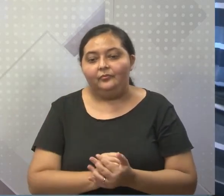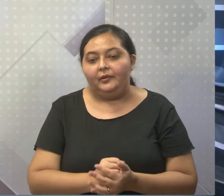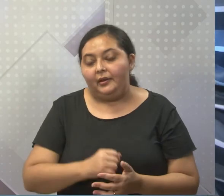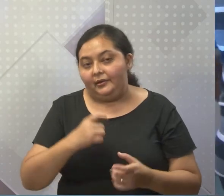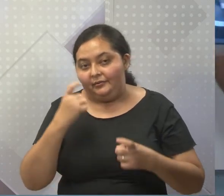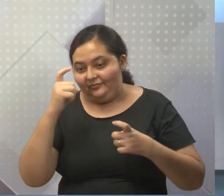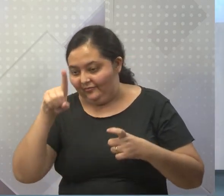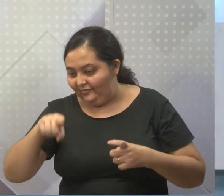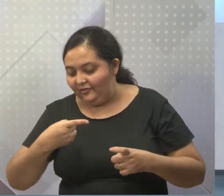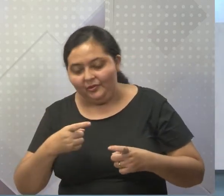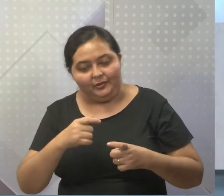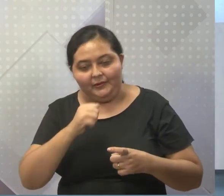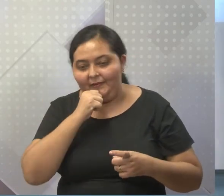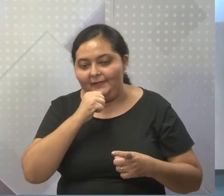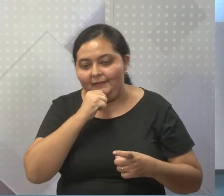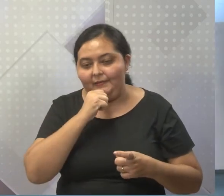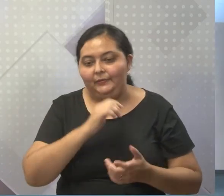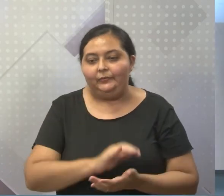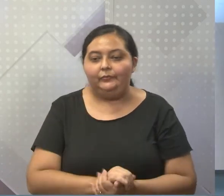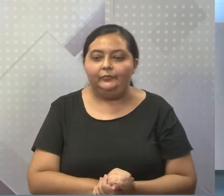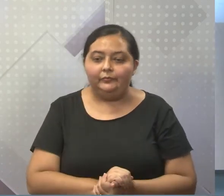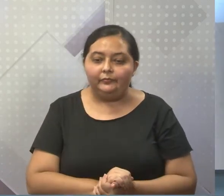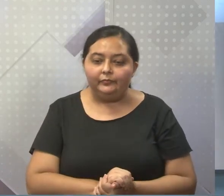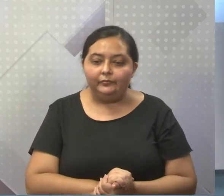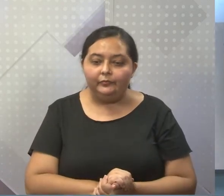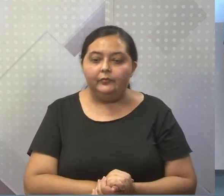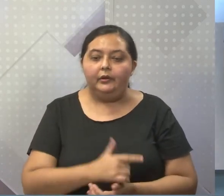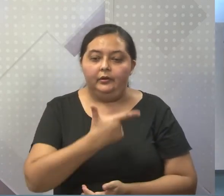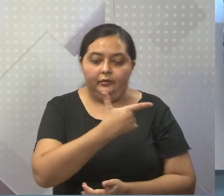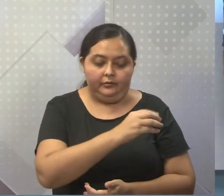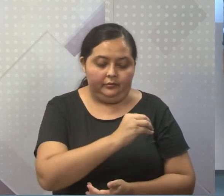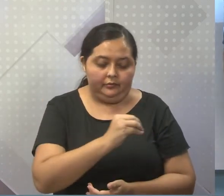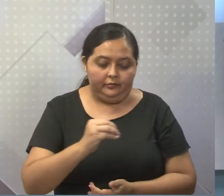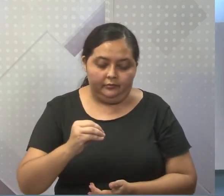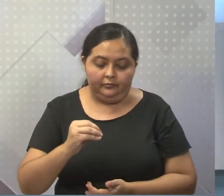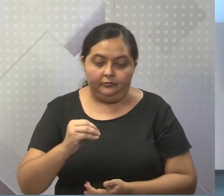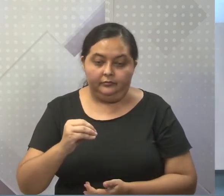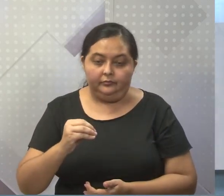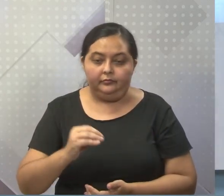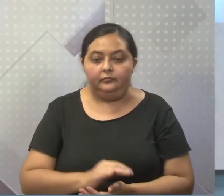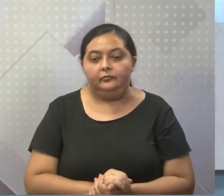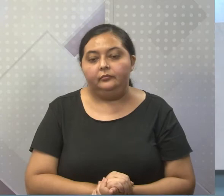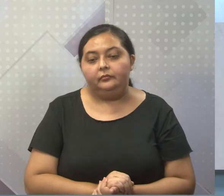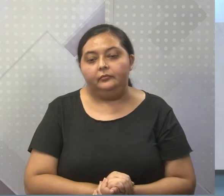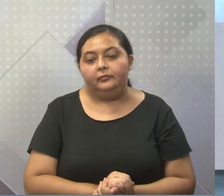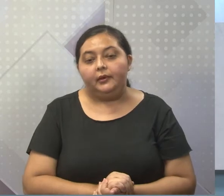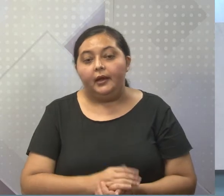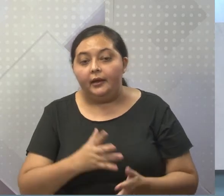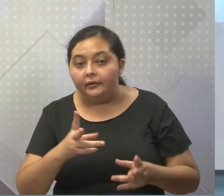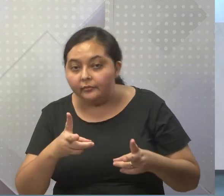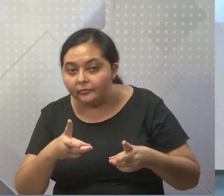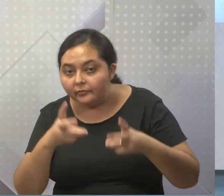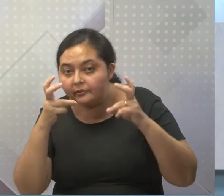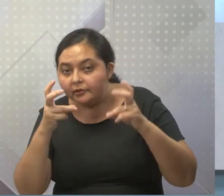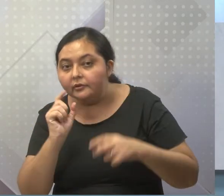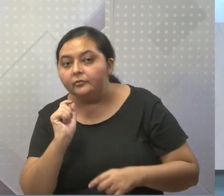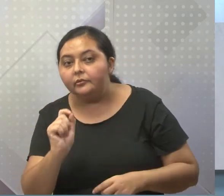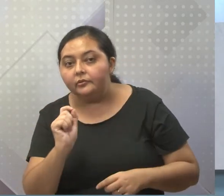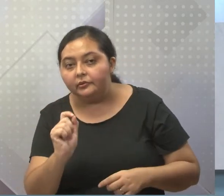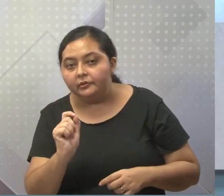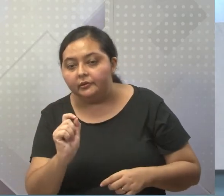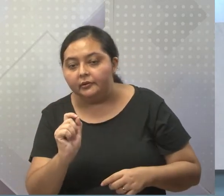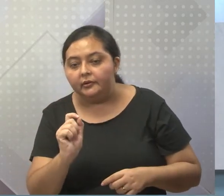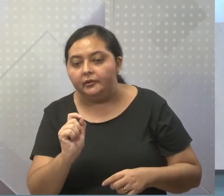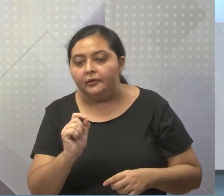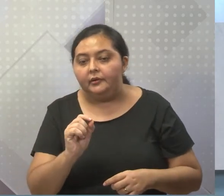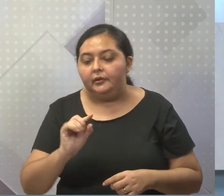vírgula. Coloquei o número normal, seria 2.000, e agora eu vou olhar e vou aplicar a vírgula. Eu quero que você olhe o seguinte: depois da